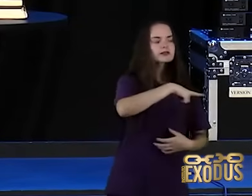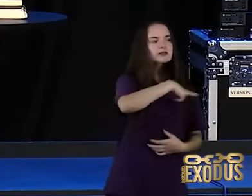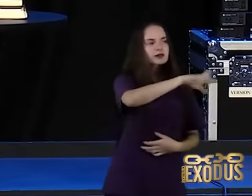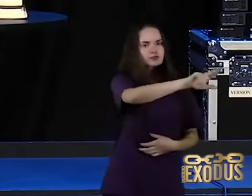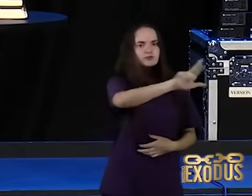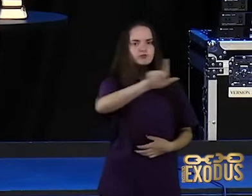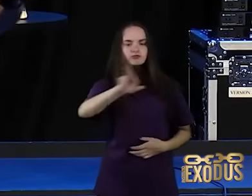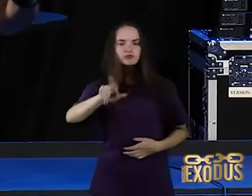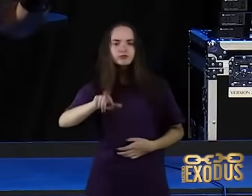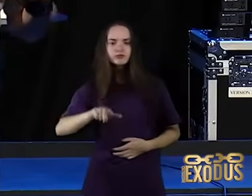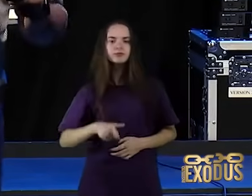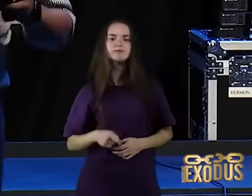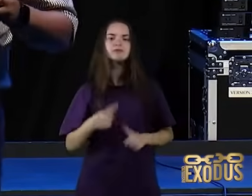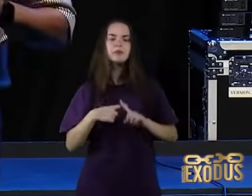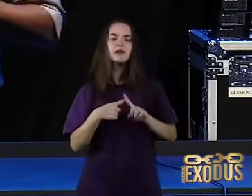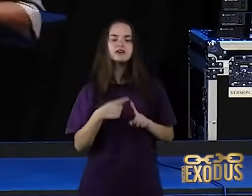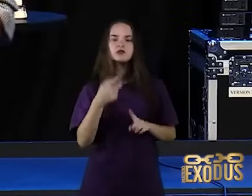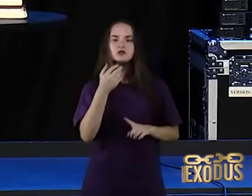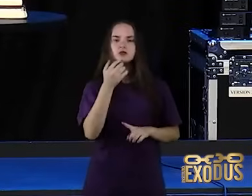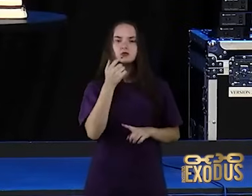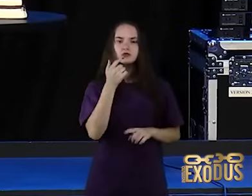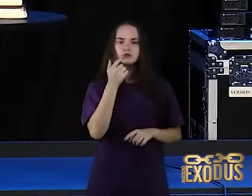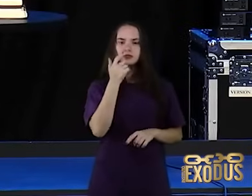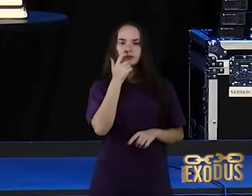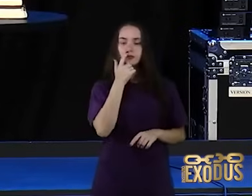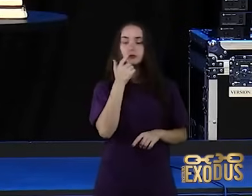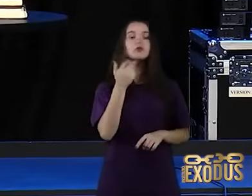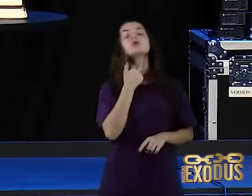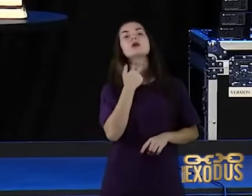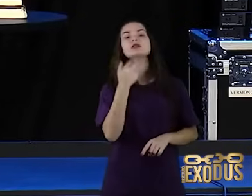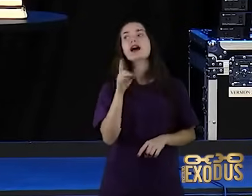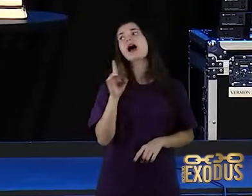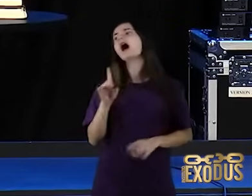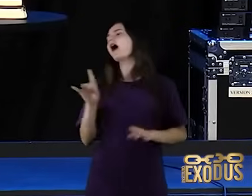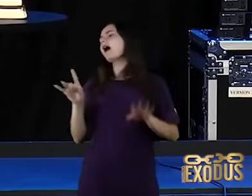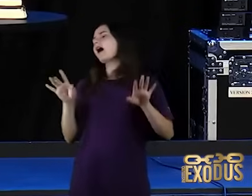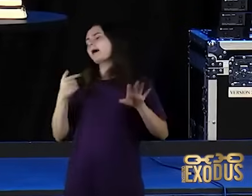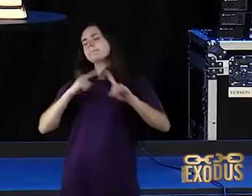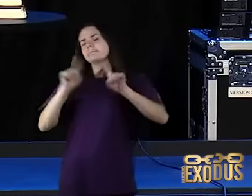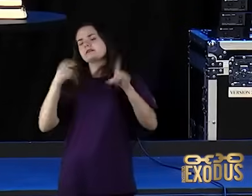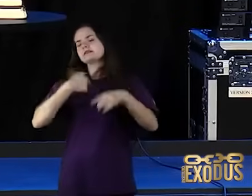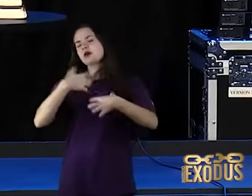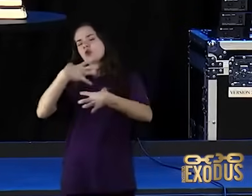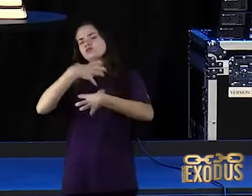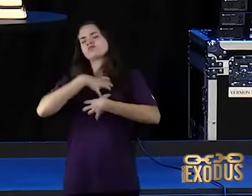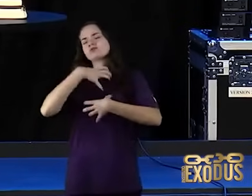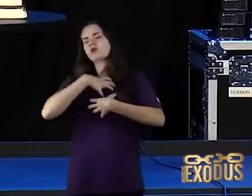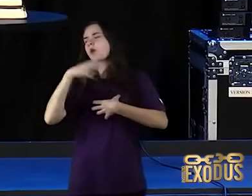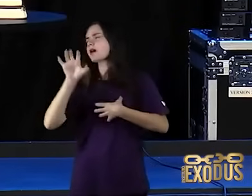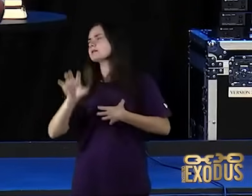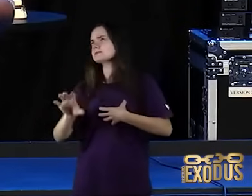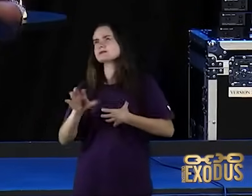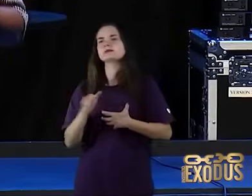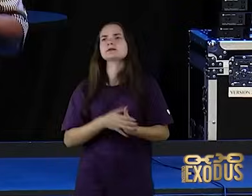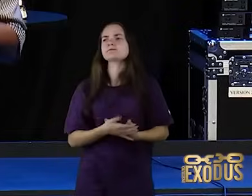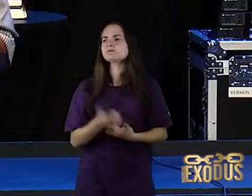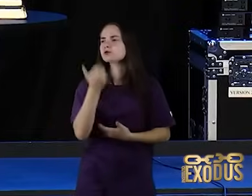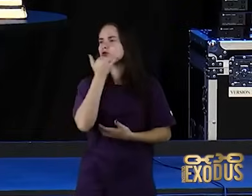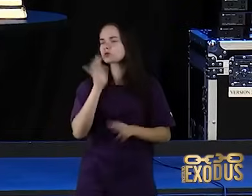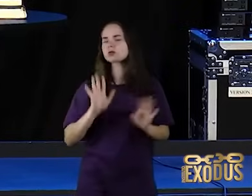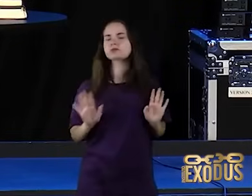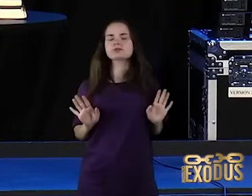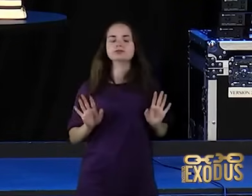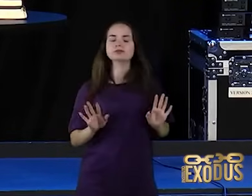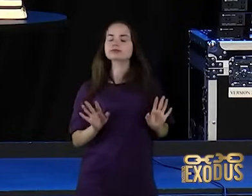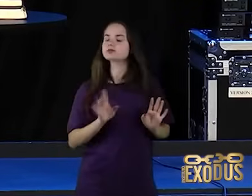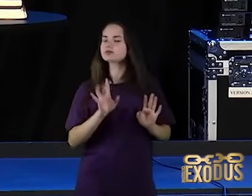temperamento não pode ser uma boa desculpa vocêa fal não porque meu temperamento assim ai pastor sabe como é que é eu nasci assim então quando